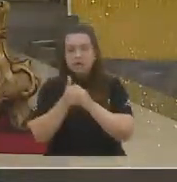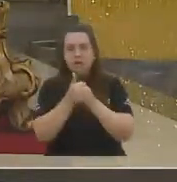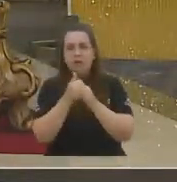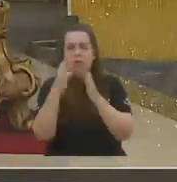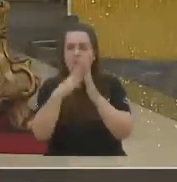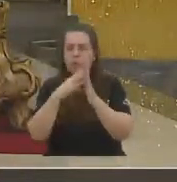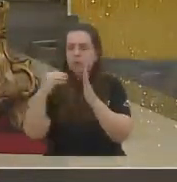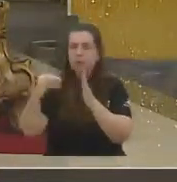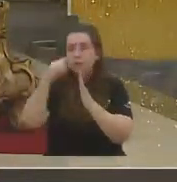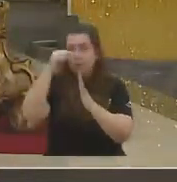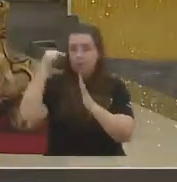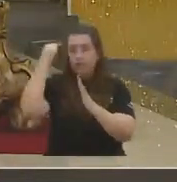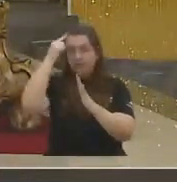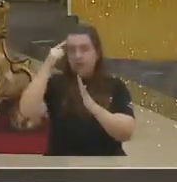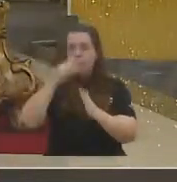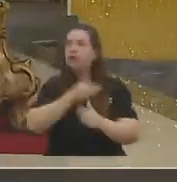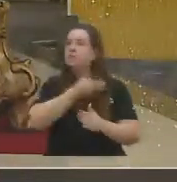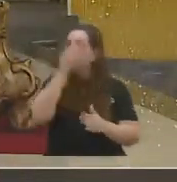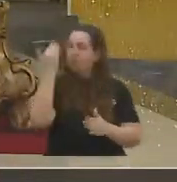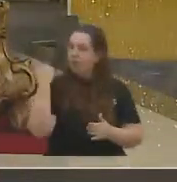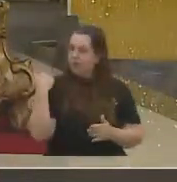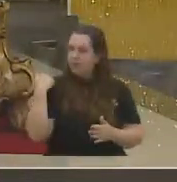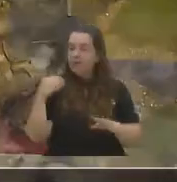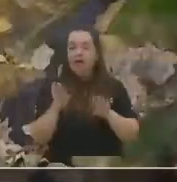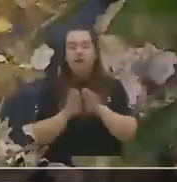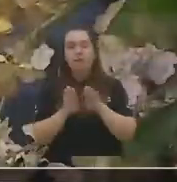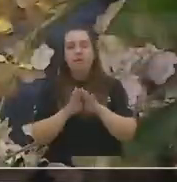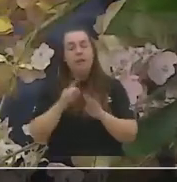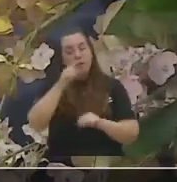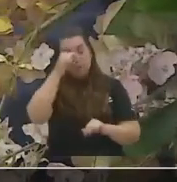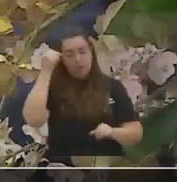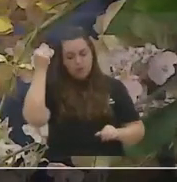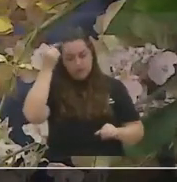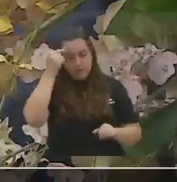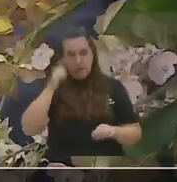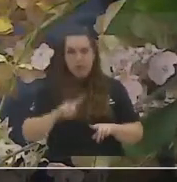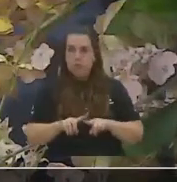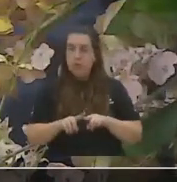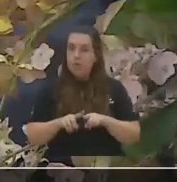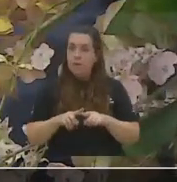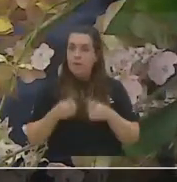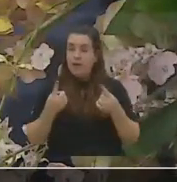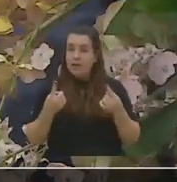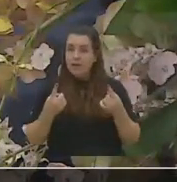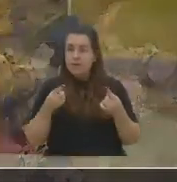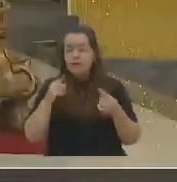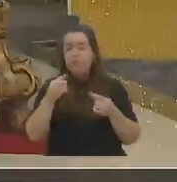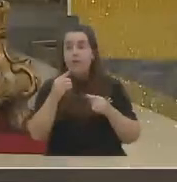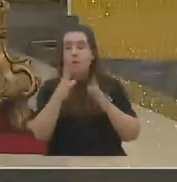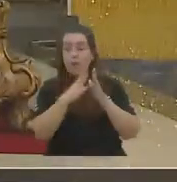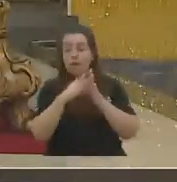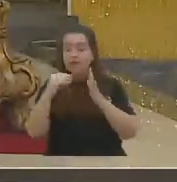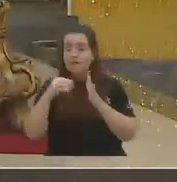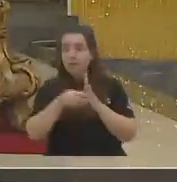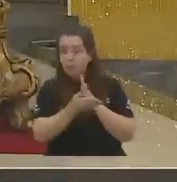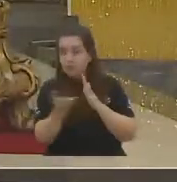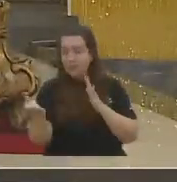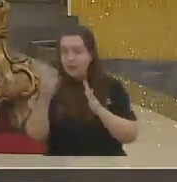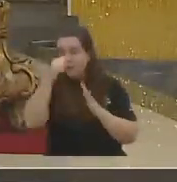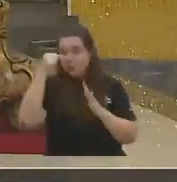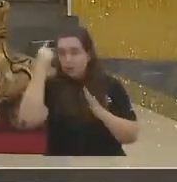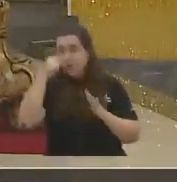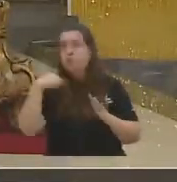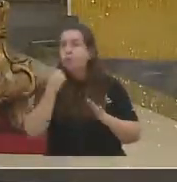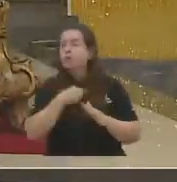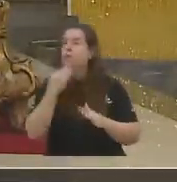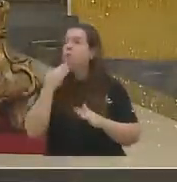de santidade de Nossa Senhora e dos santos, mas nós, pelo exemplo deles, nós dirigimos